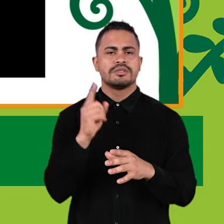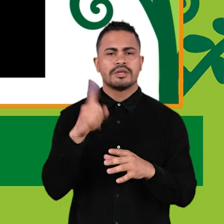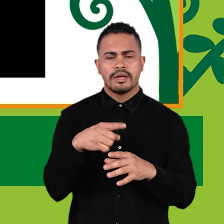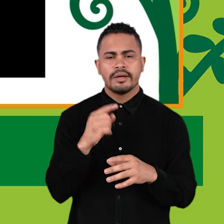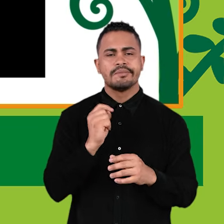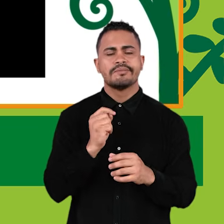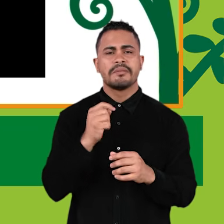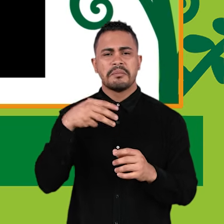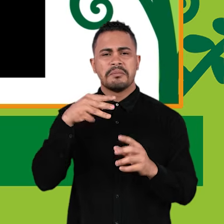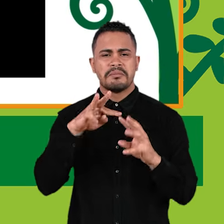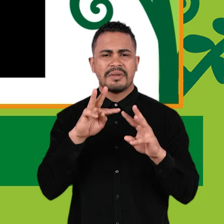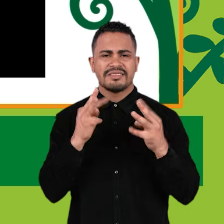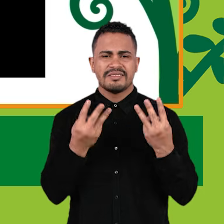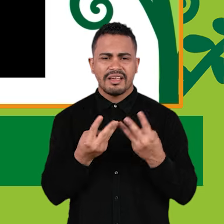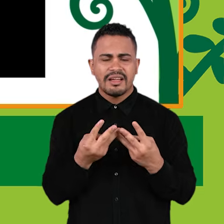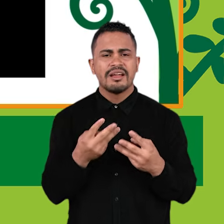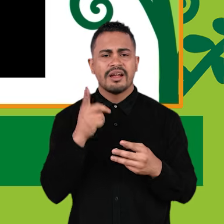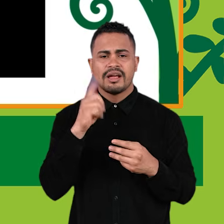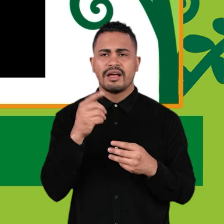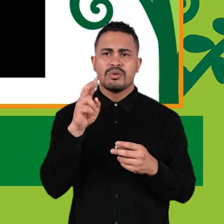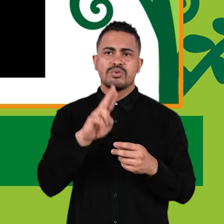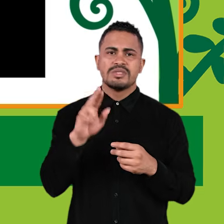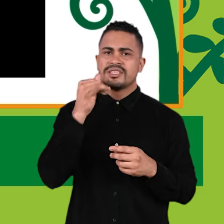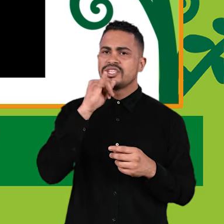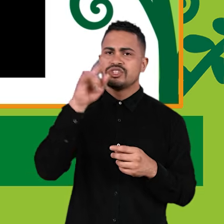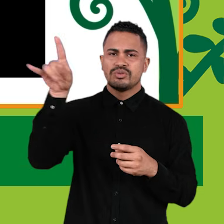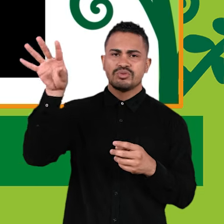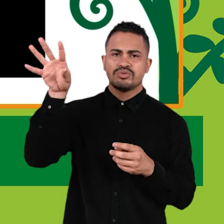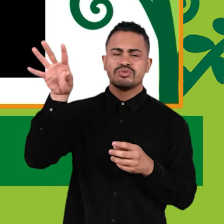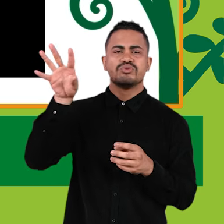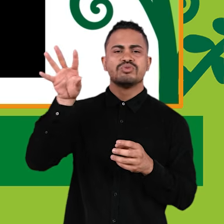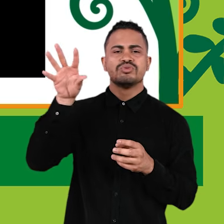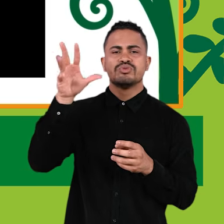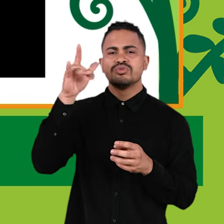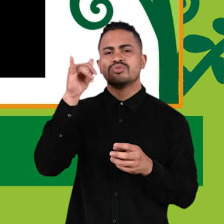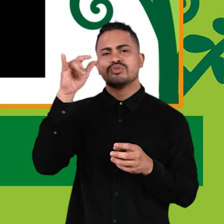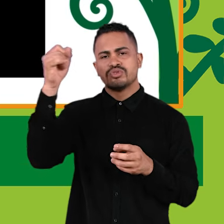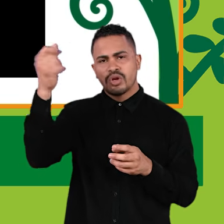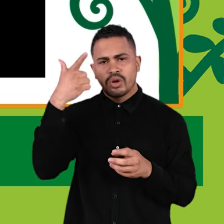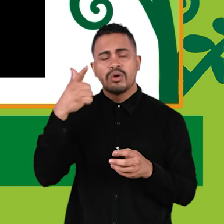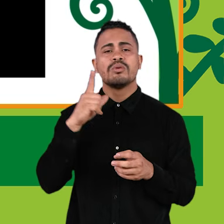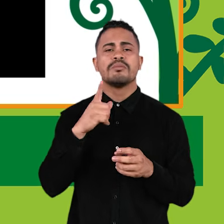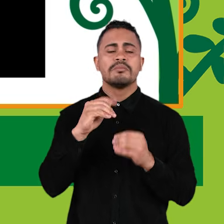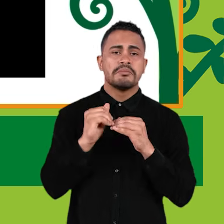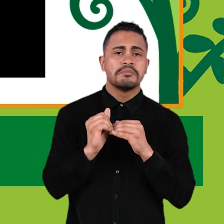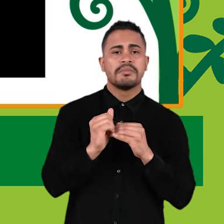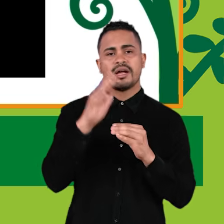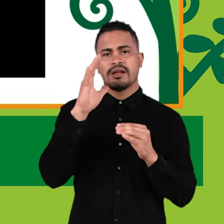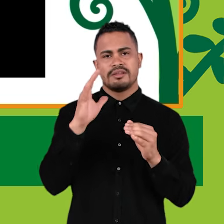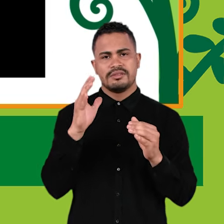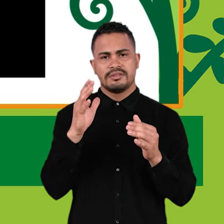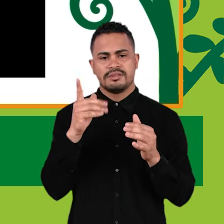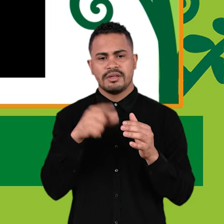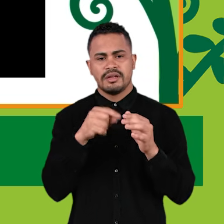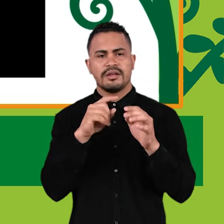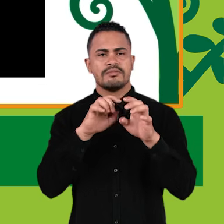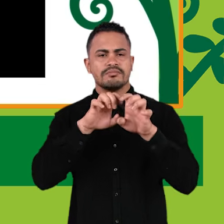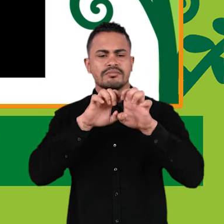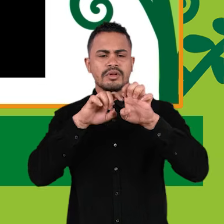partir da energia do Sol, então a região que recebe mais luz, obviamente vai ser a região que vai ter a